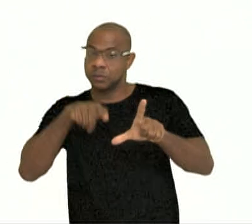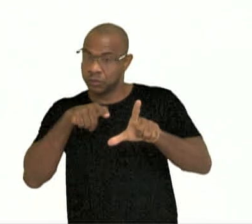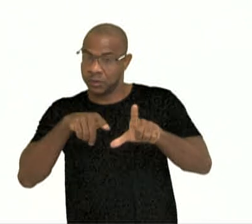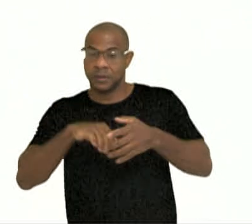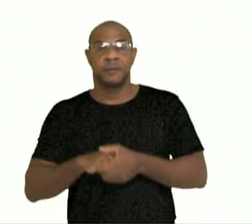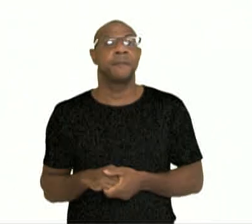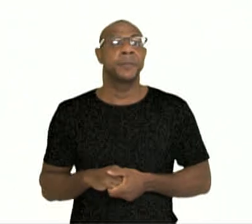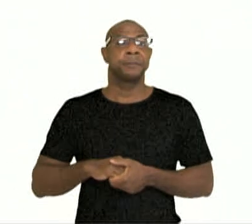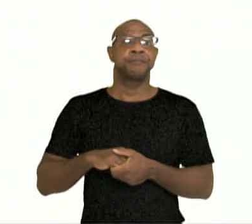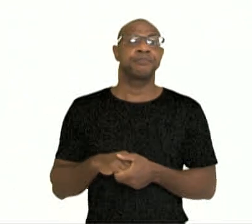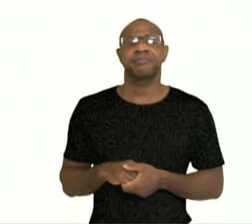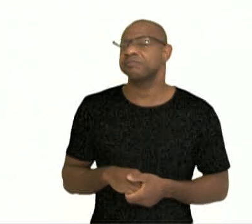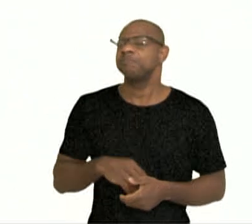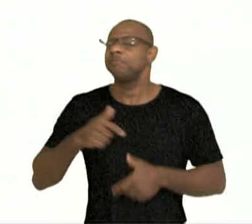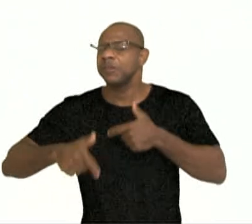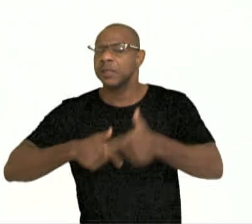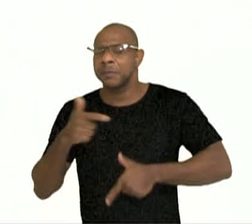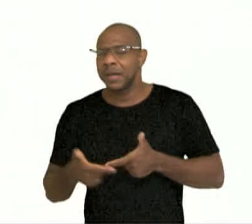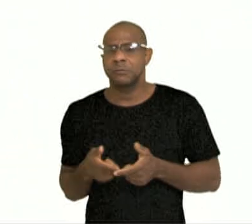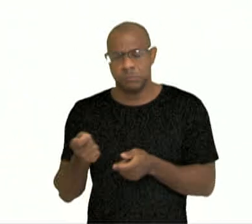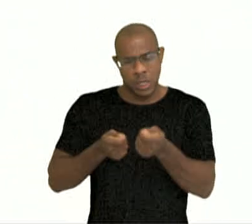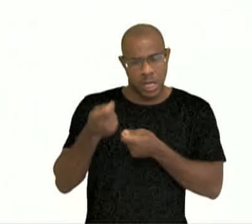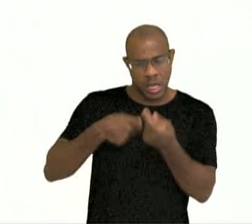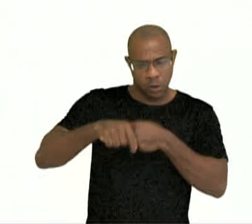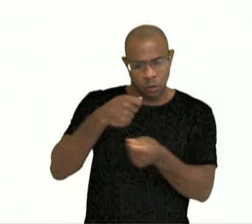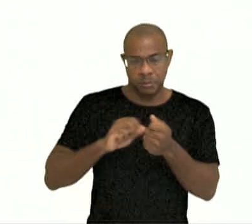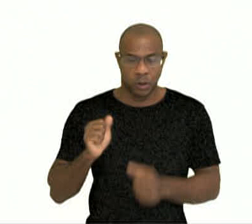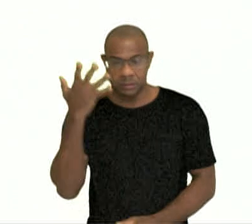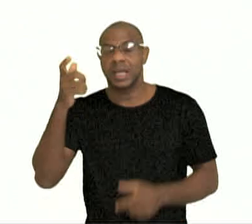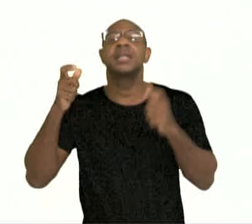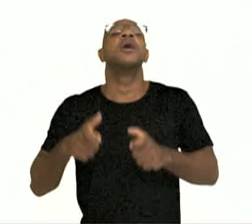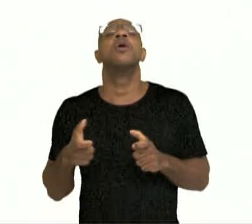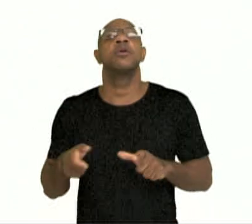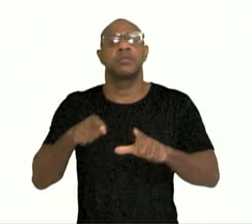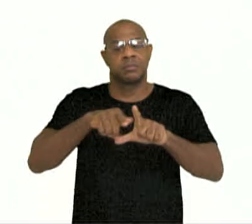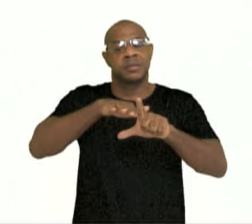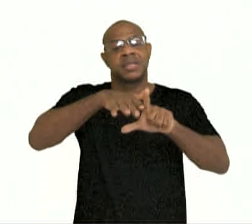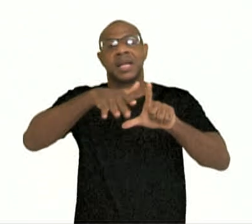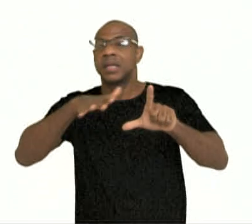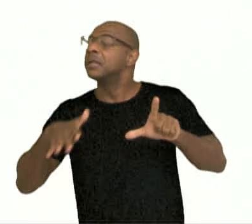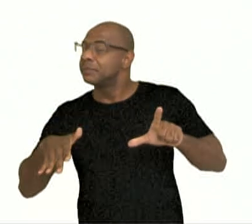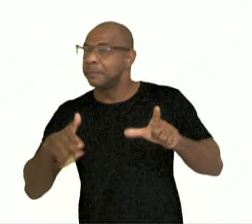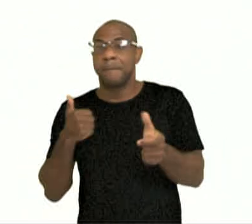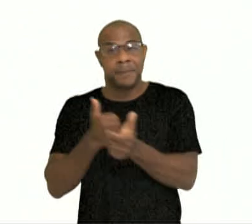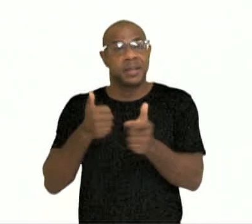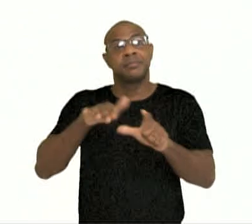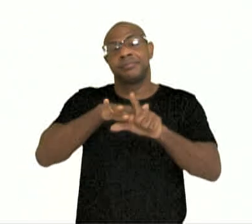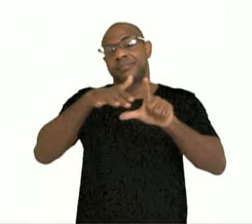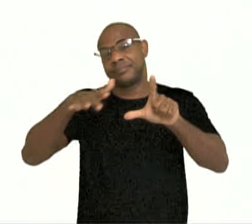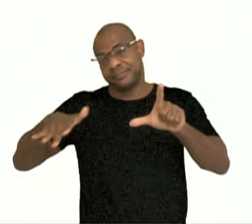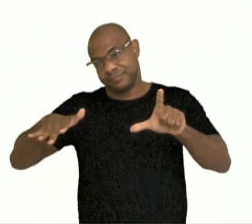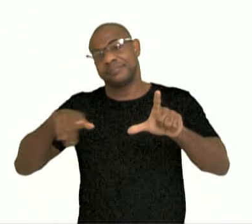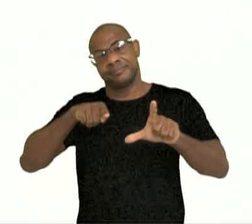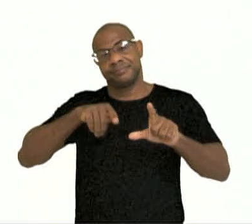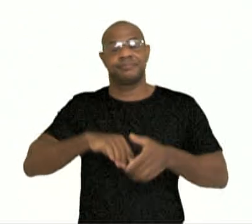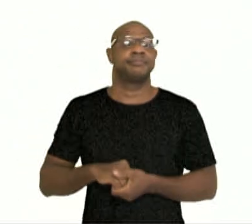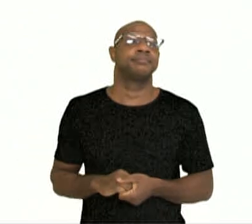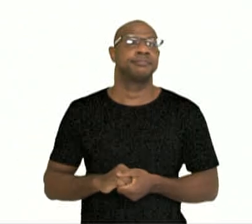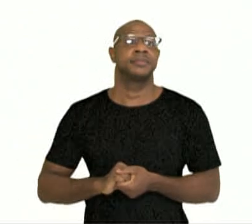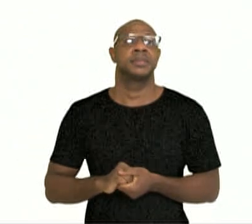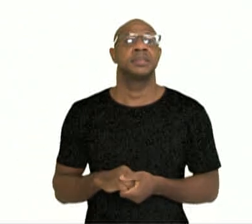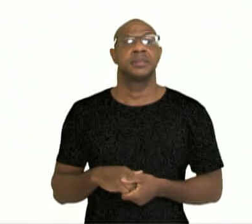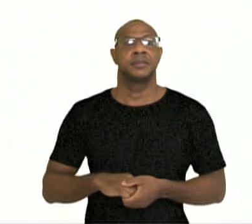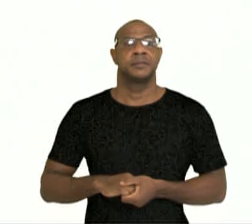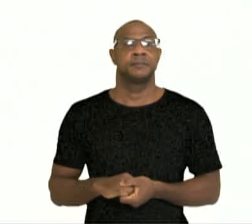primeiras atividades ali econômicas acontecem na porção mais litorânea, que é onde chegaram